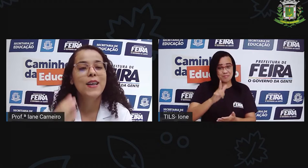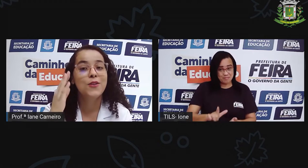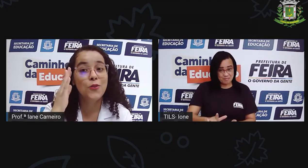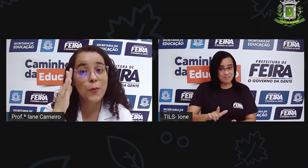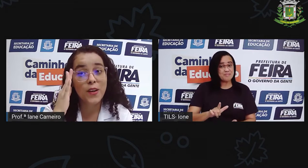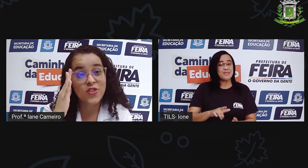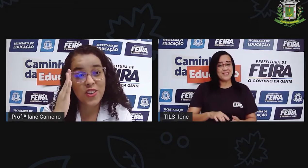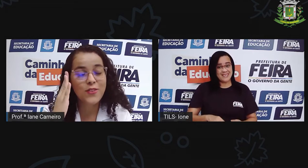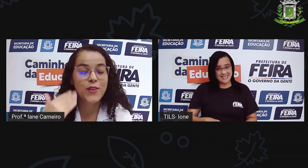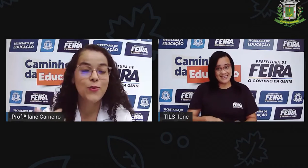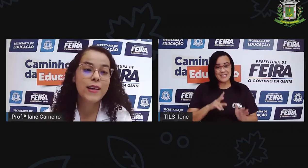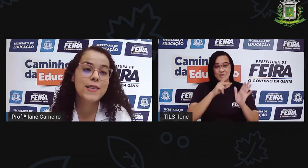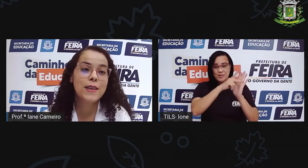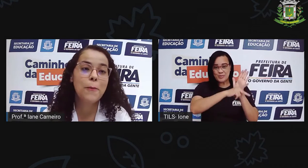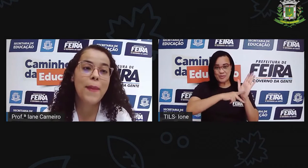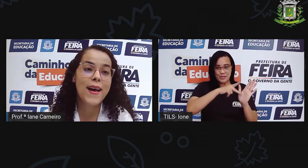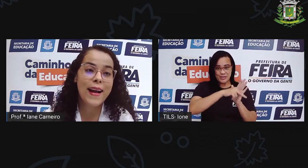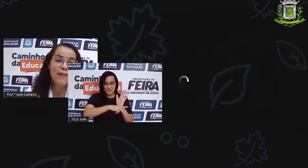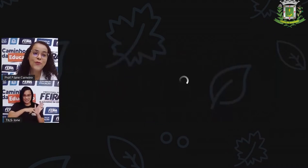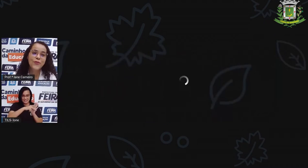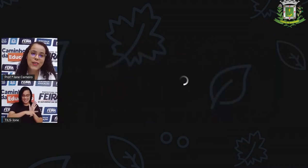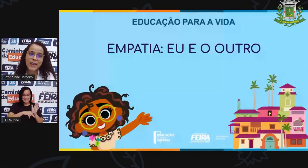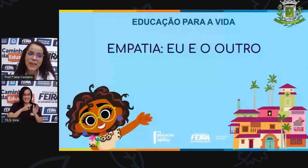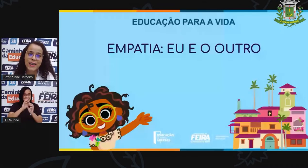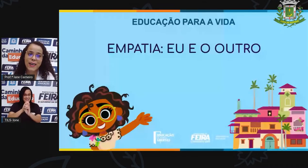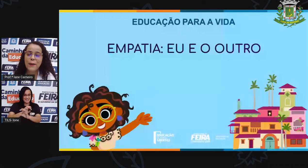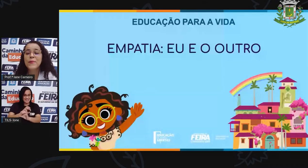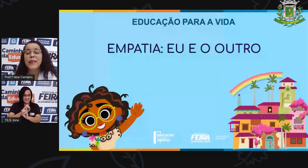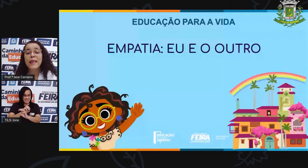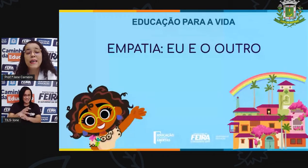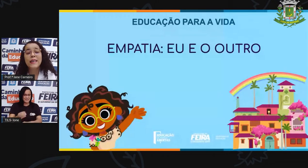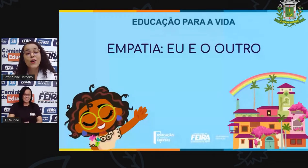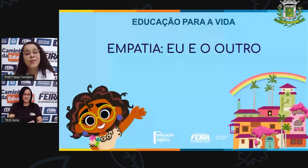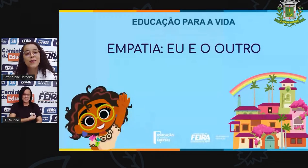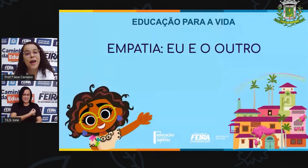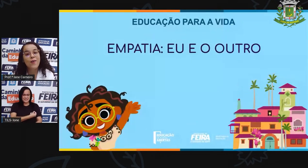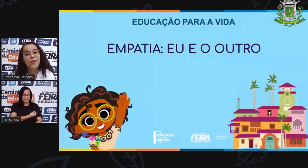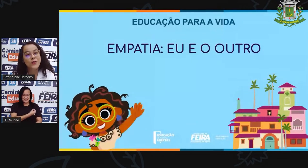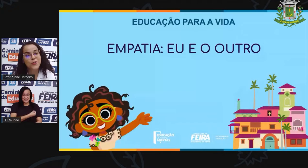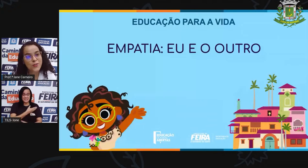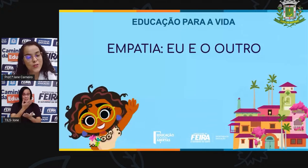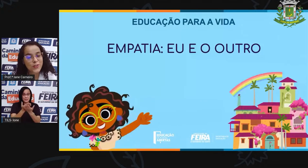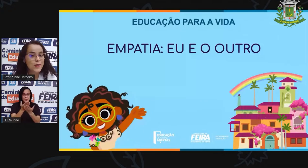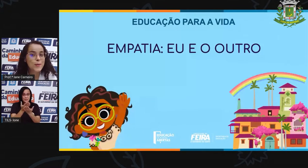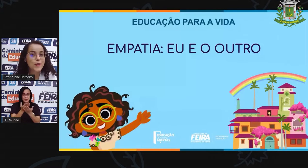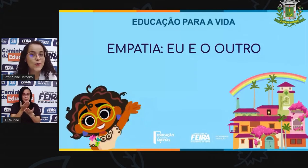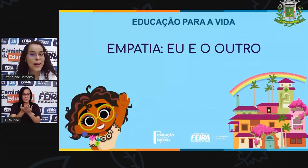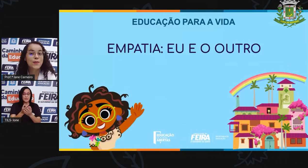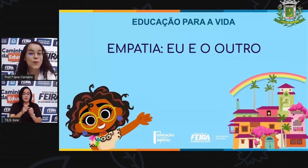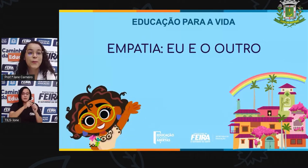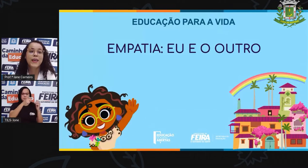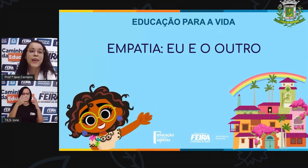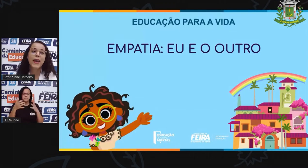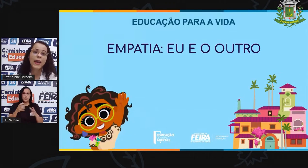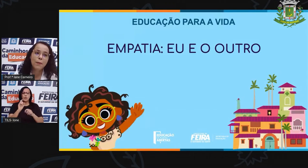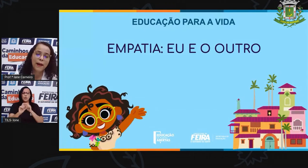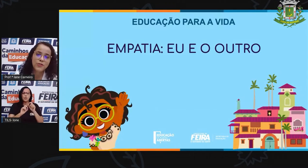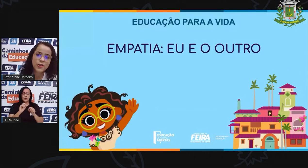aula do projeto Educação para a Vida. E nossa aula de hoje nós vamos falar